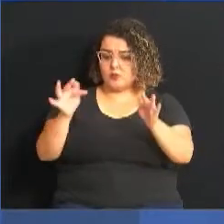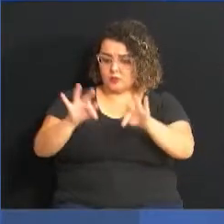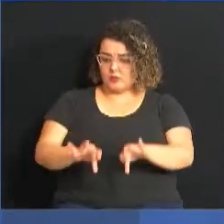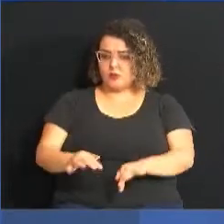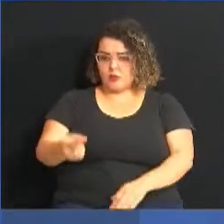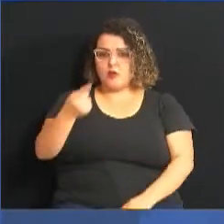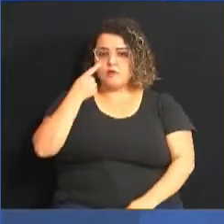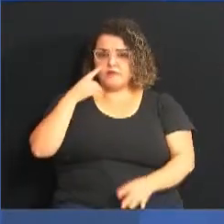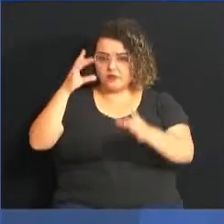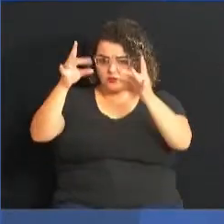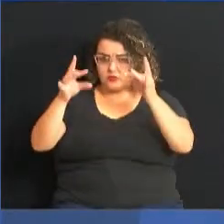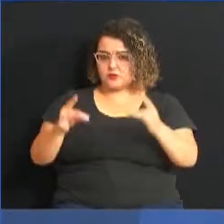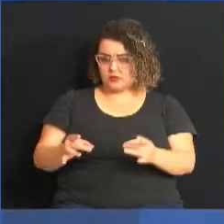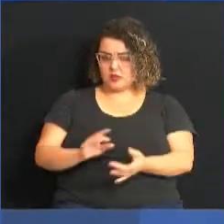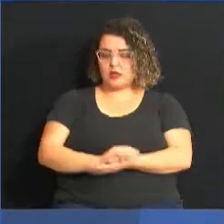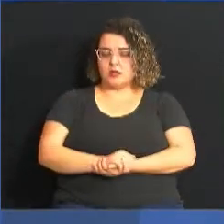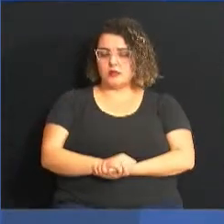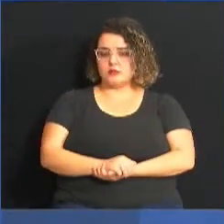os detalhes.